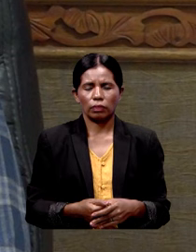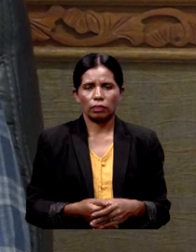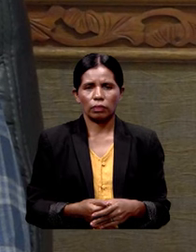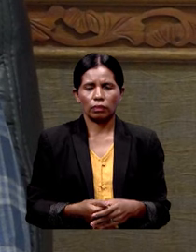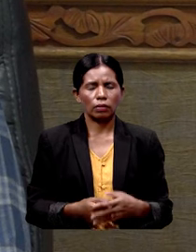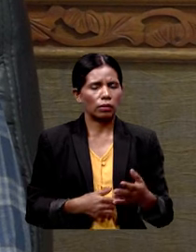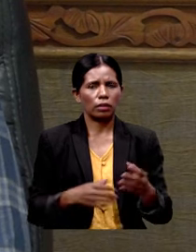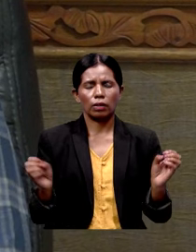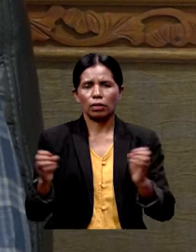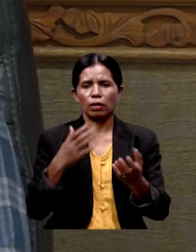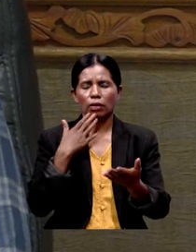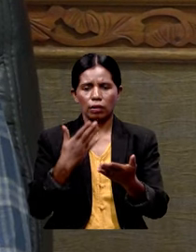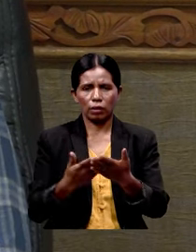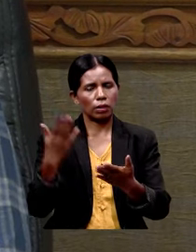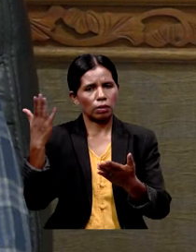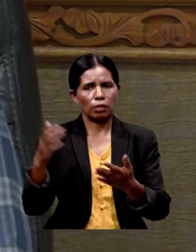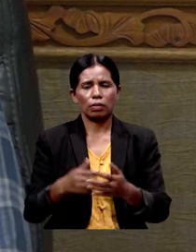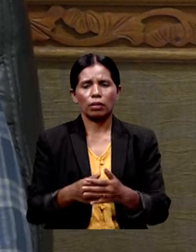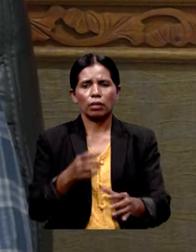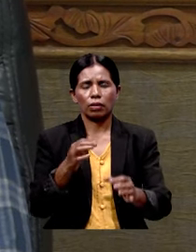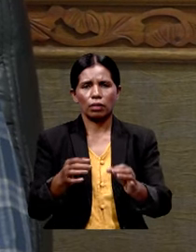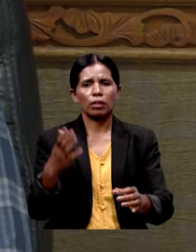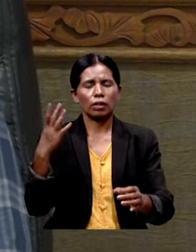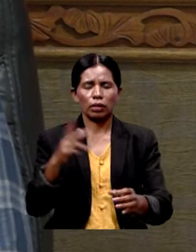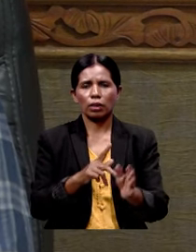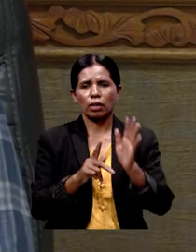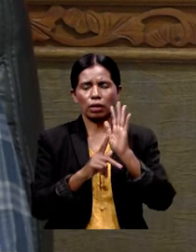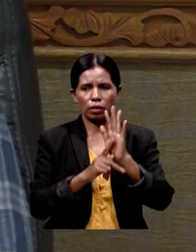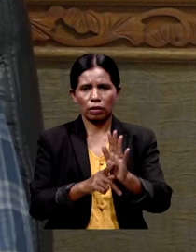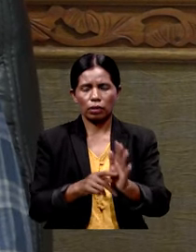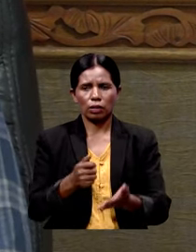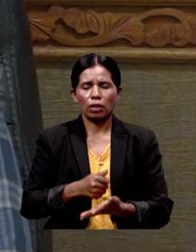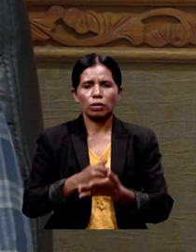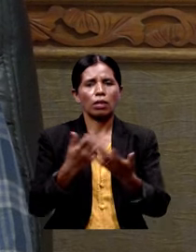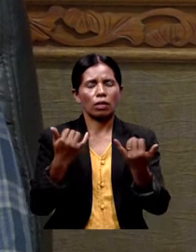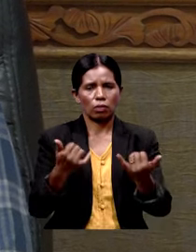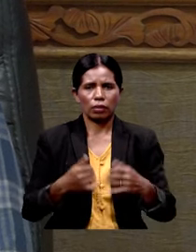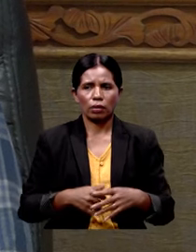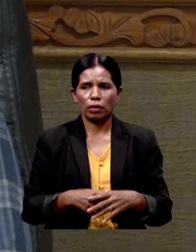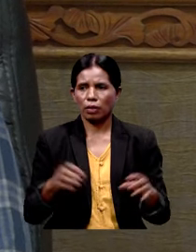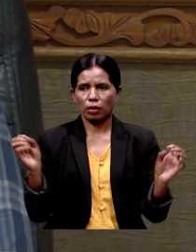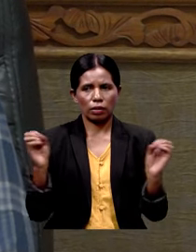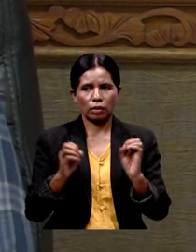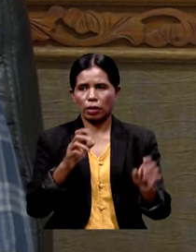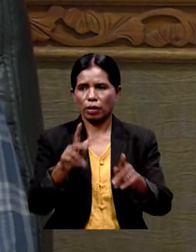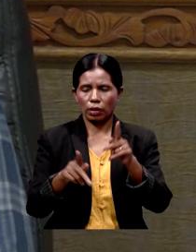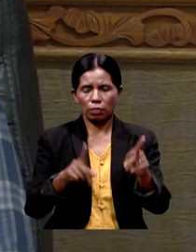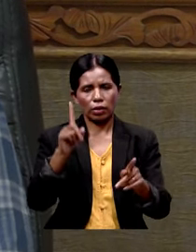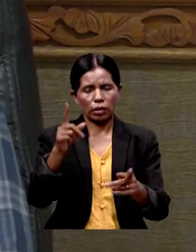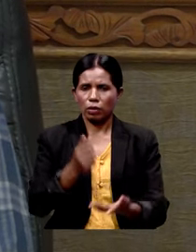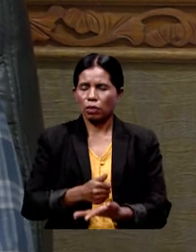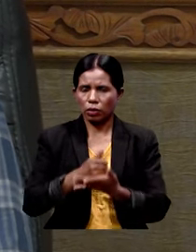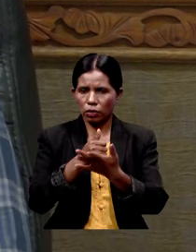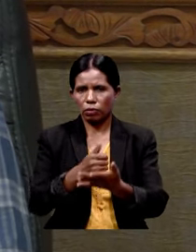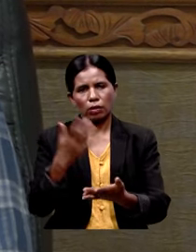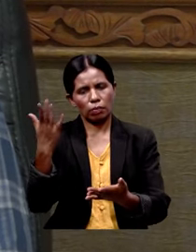larun dia ke neba durante ne quando ia ke isa ne sene ia atendimento na ia agora rone la ia e mai da to atendimento ba